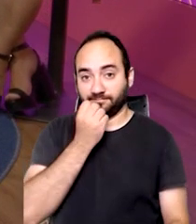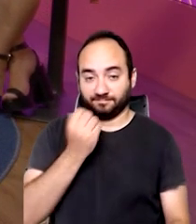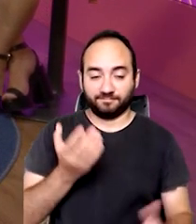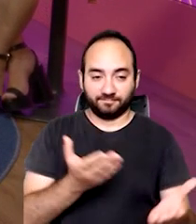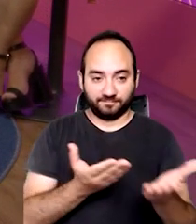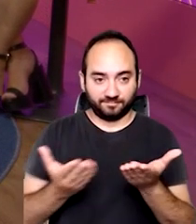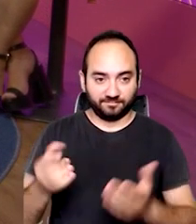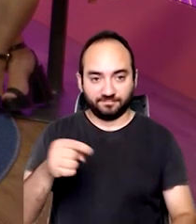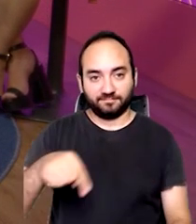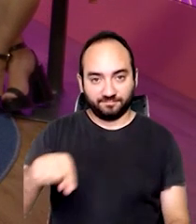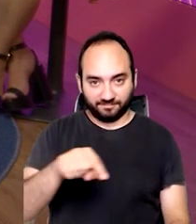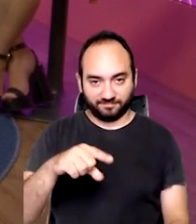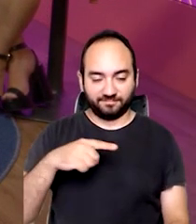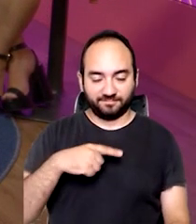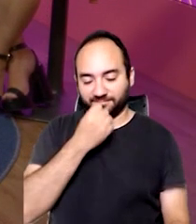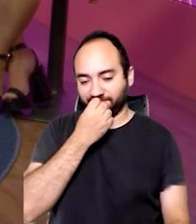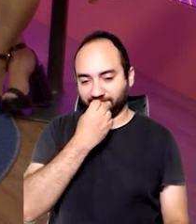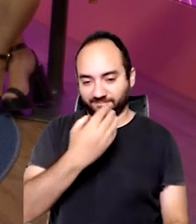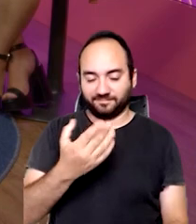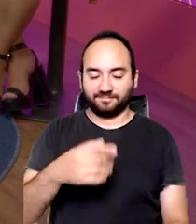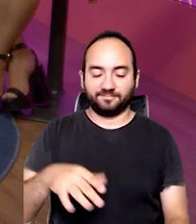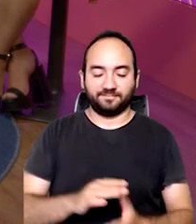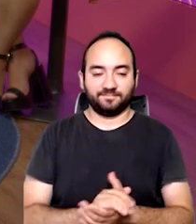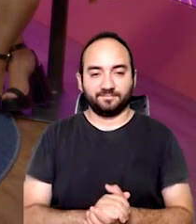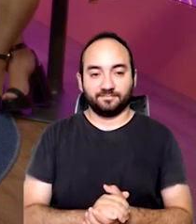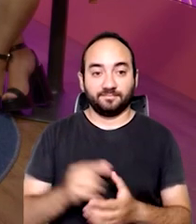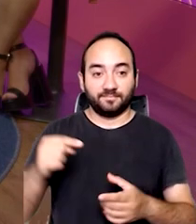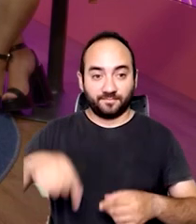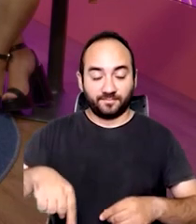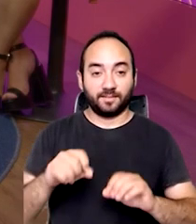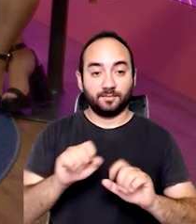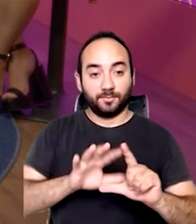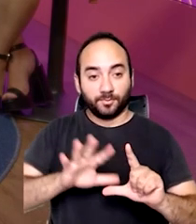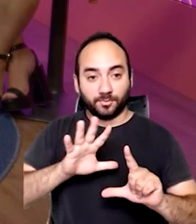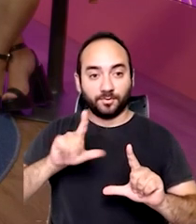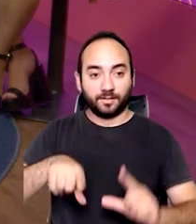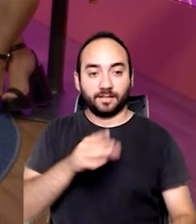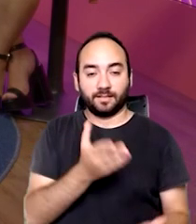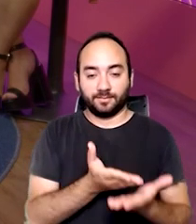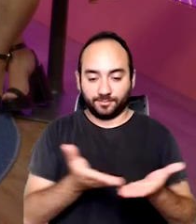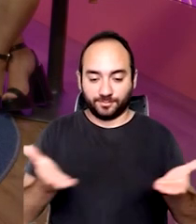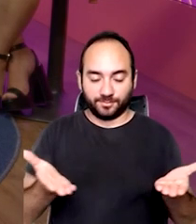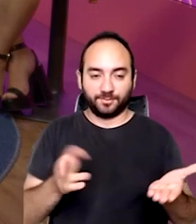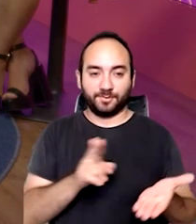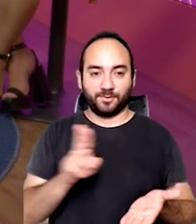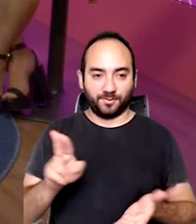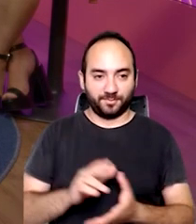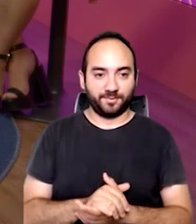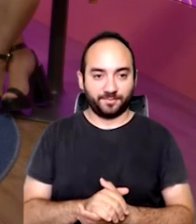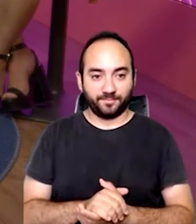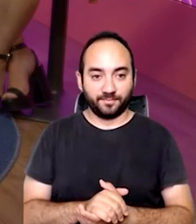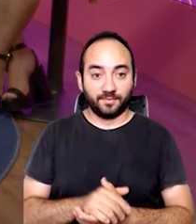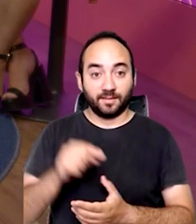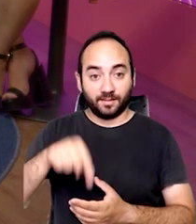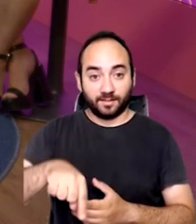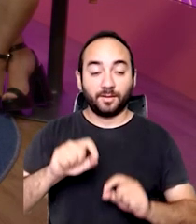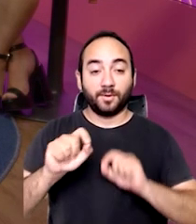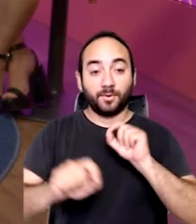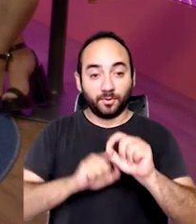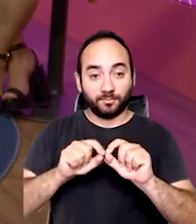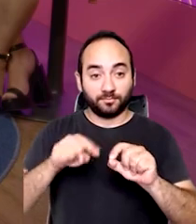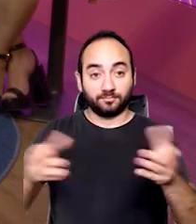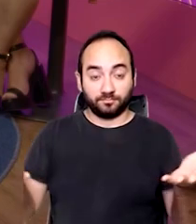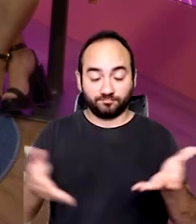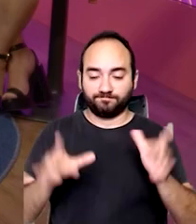Olá sejam muito bem-vindos e muito bem-vindas ao nosso programa singularidade delas o esta